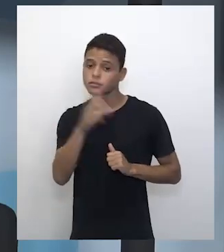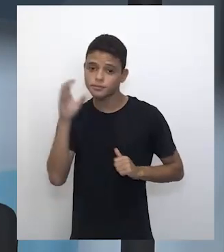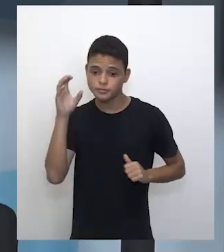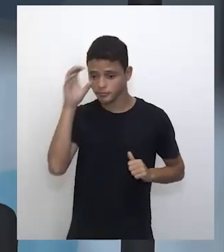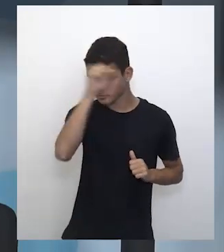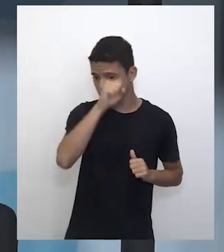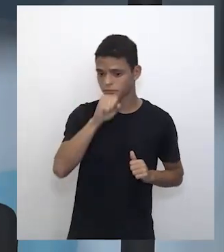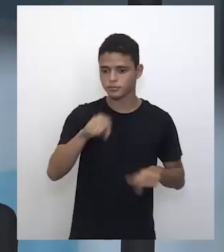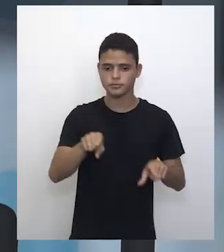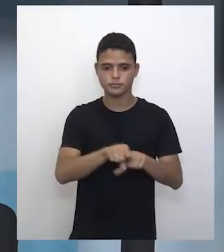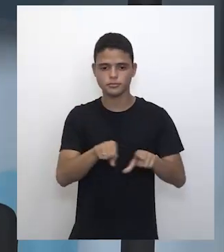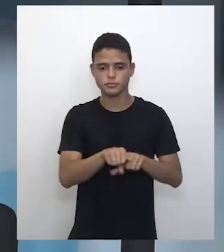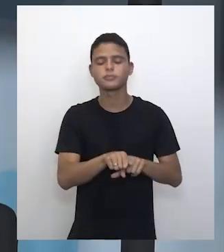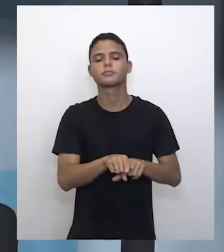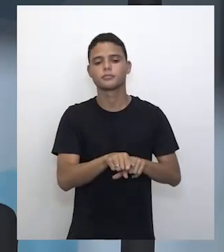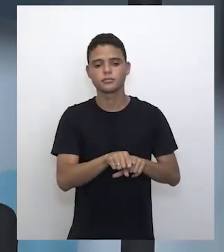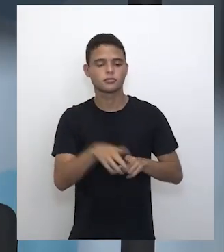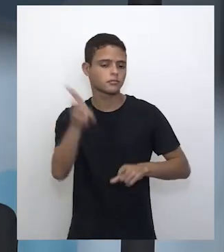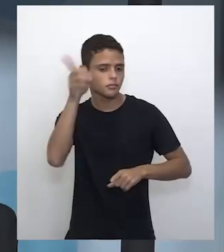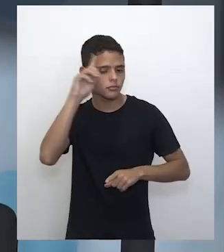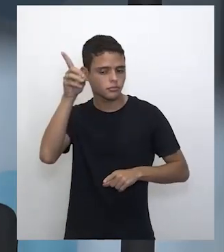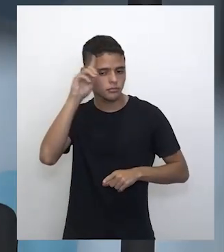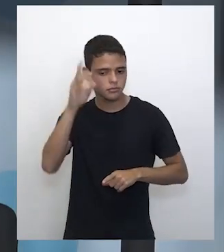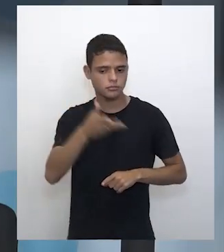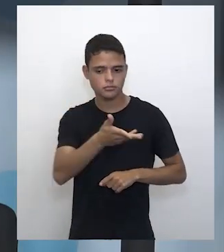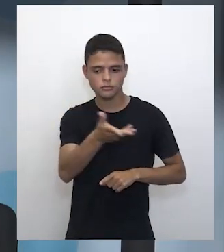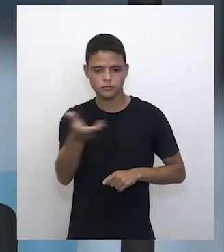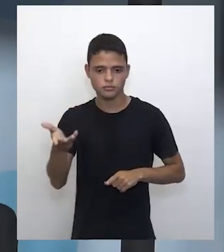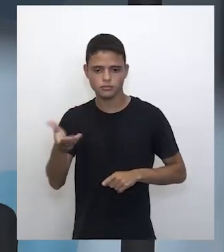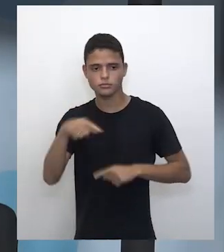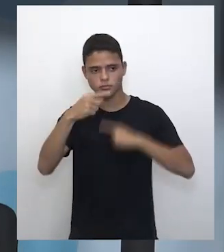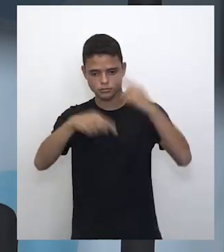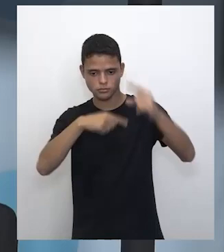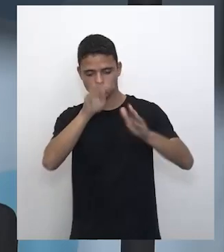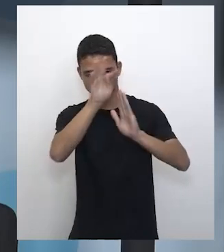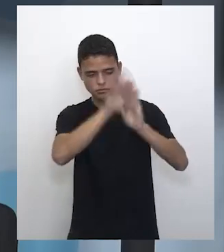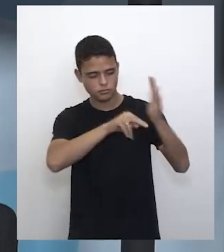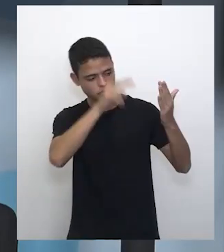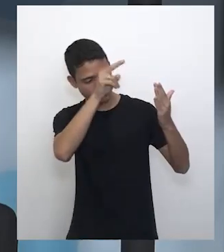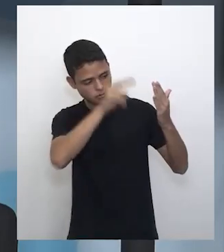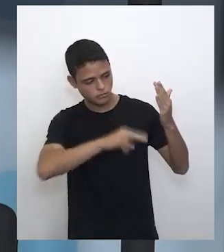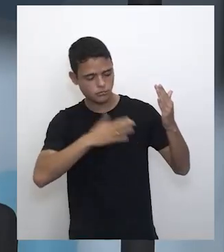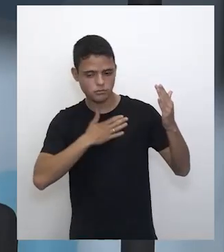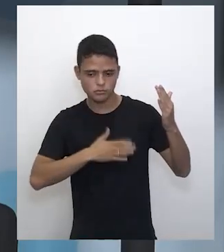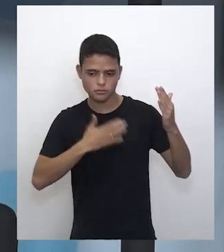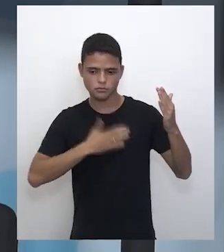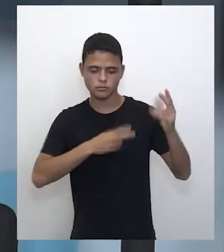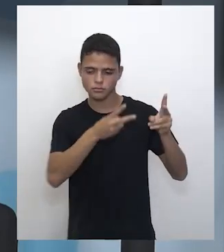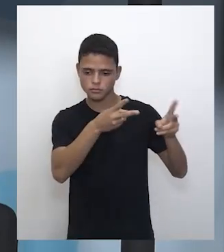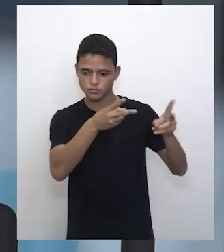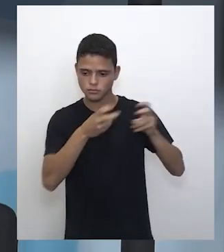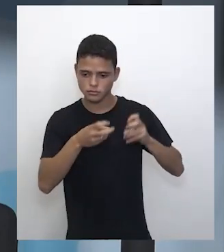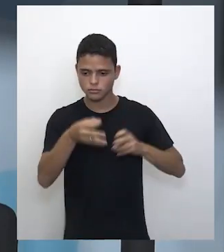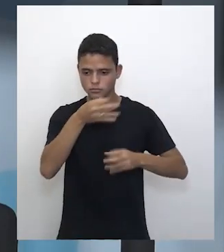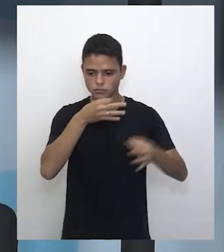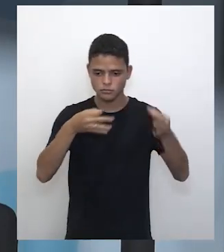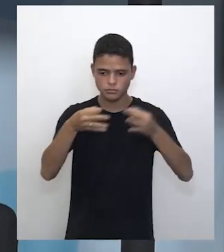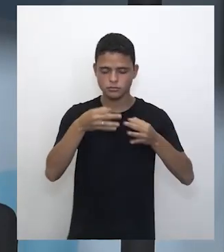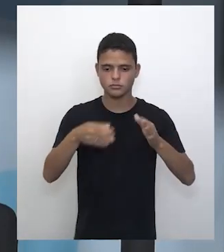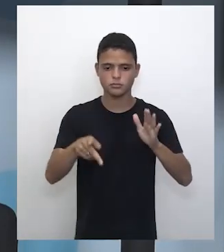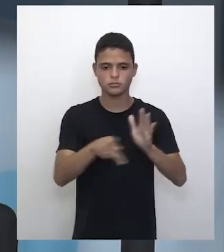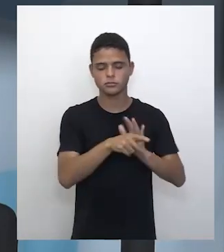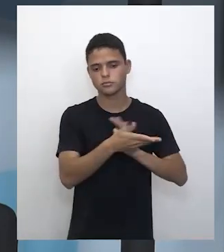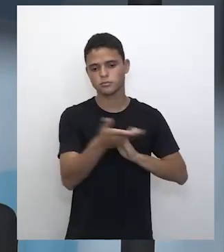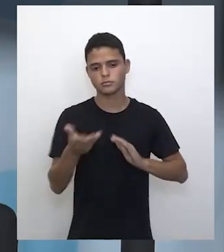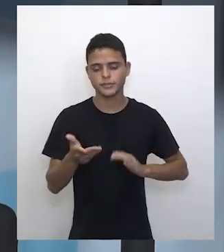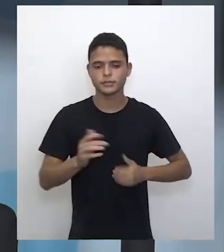pouquinho, levado aí para o dia a dia de vocês, depois vocês podem ler o texto com mais calma e perceber a parte expositiva, argumentativa desse texto,